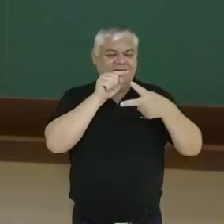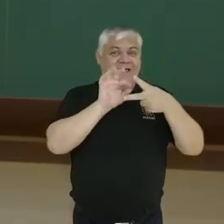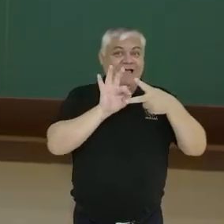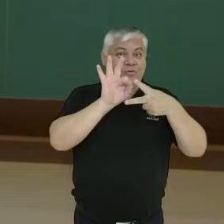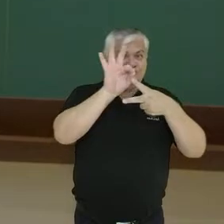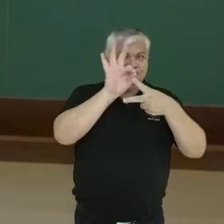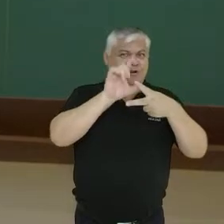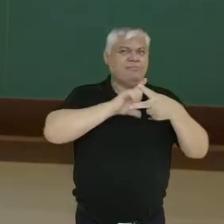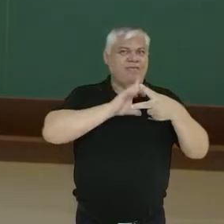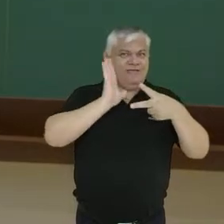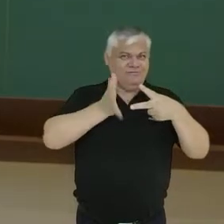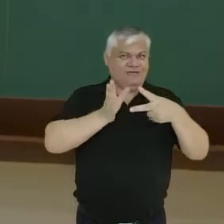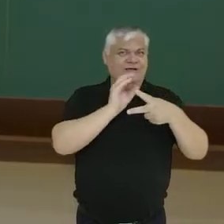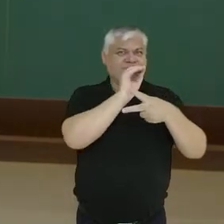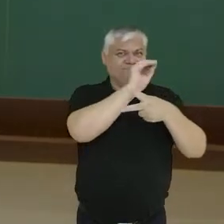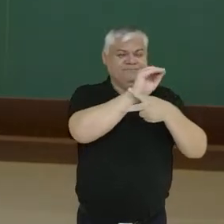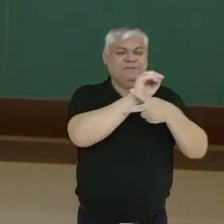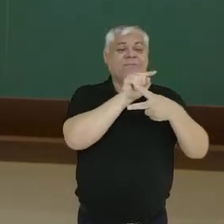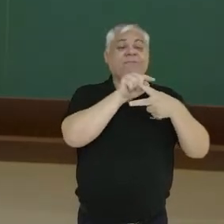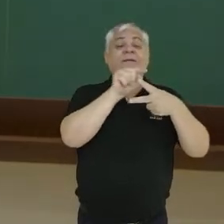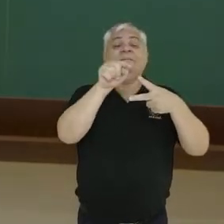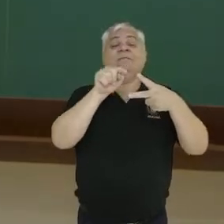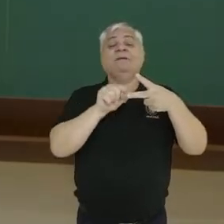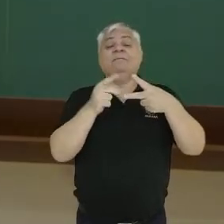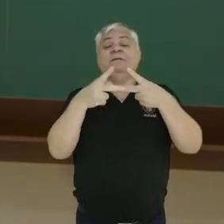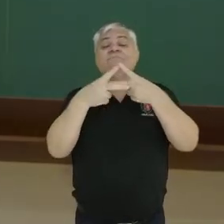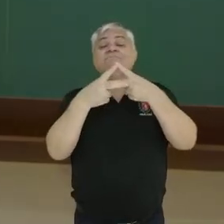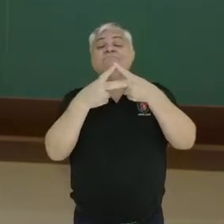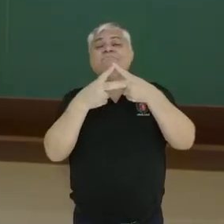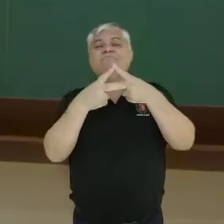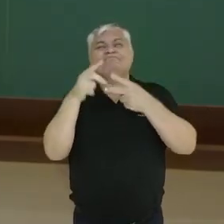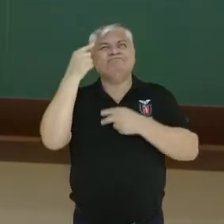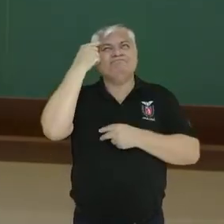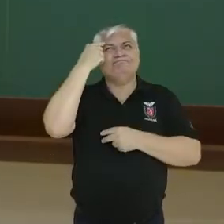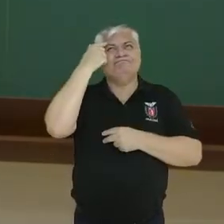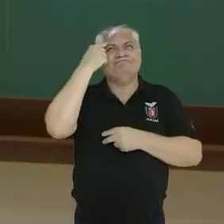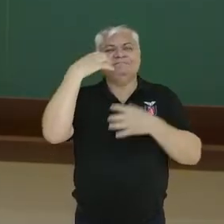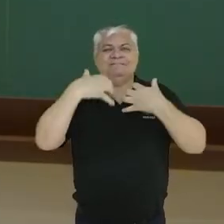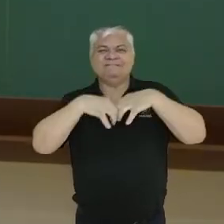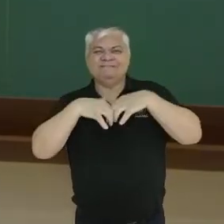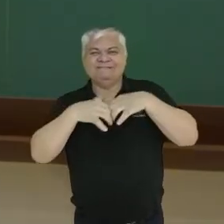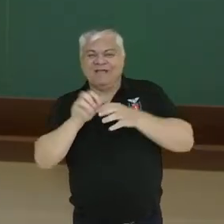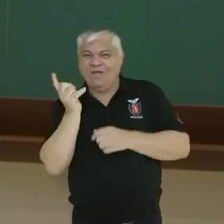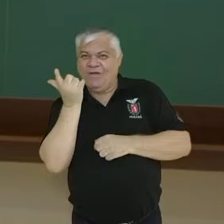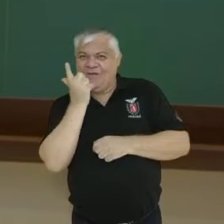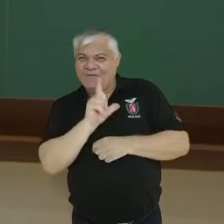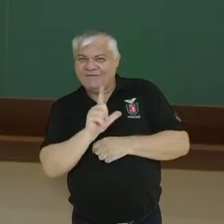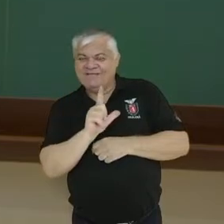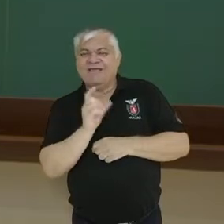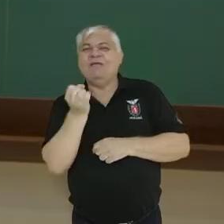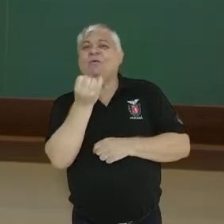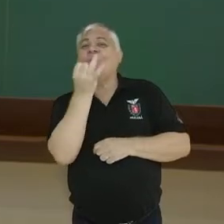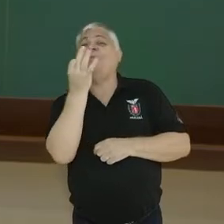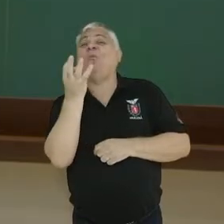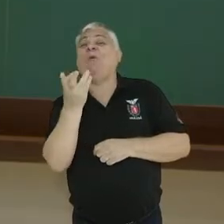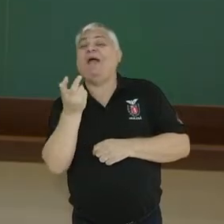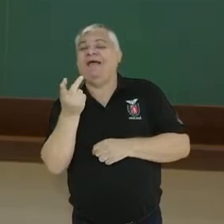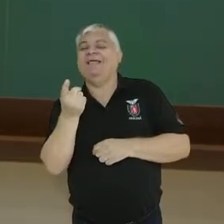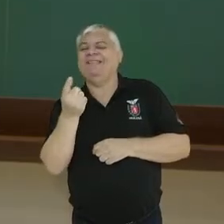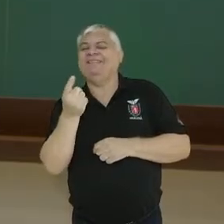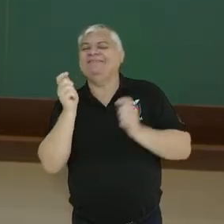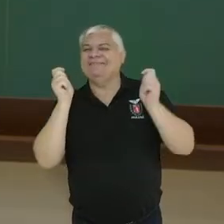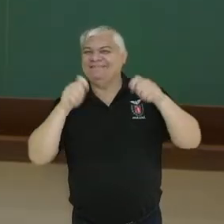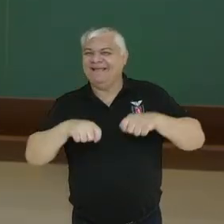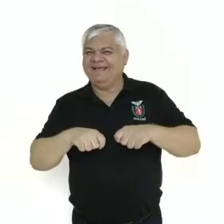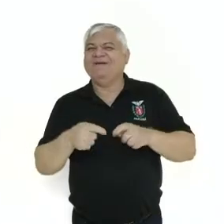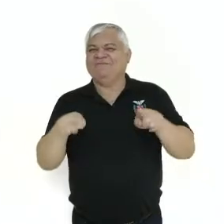altura? Eu quero que você faça o desenho, pense um pouquinho, veja se consegue encaixar o Teorema de Pitágoras em algum lugar